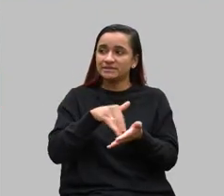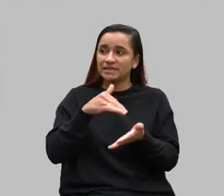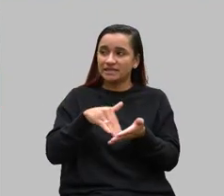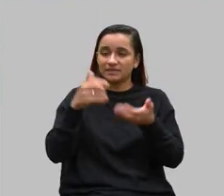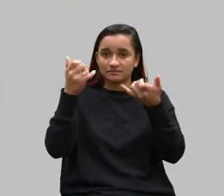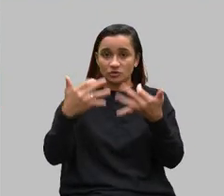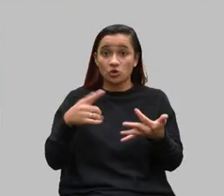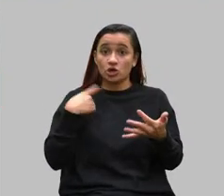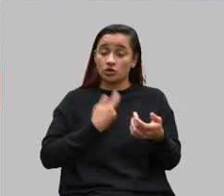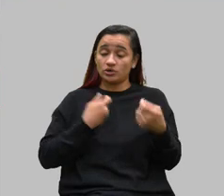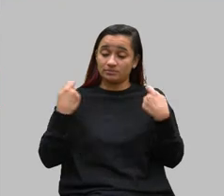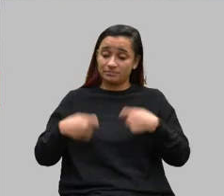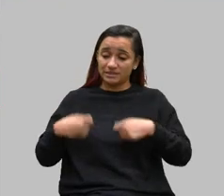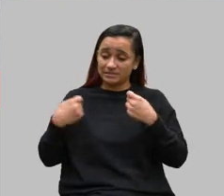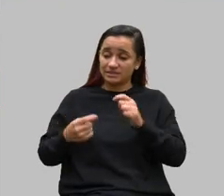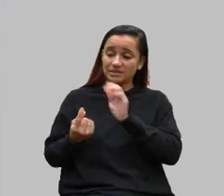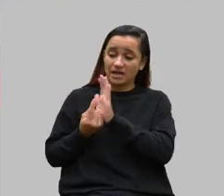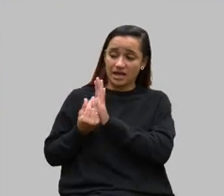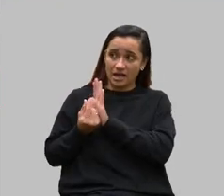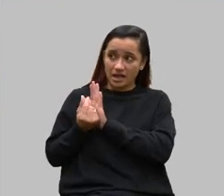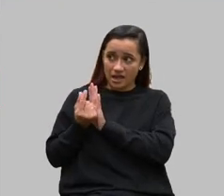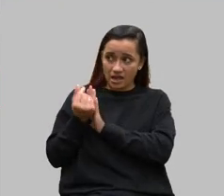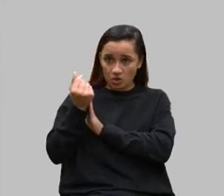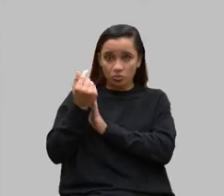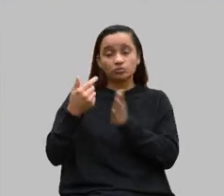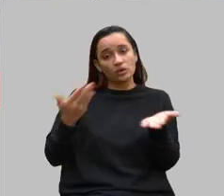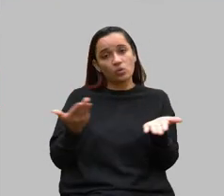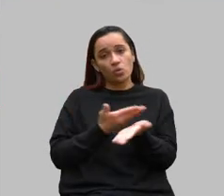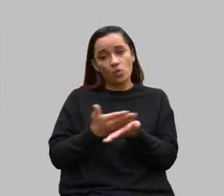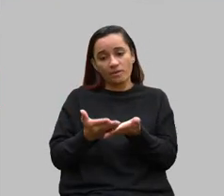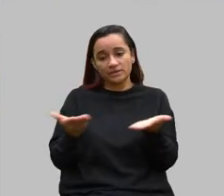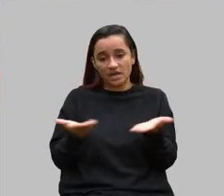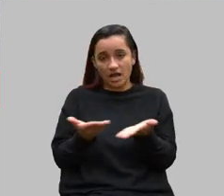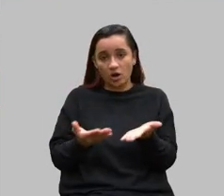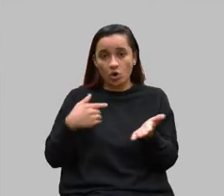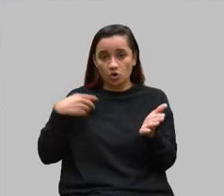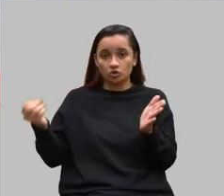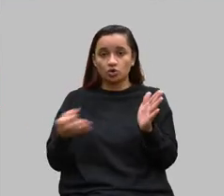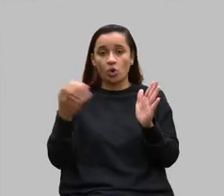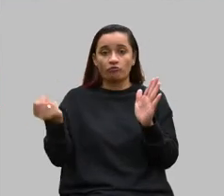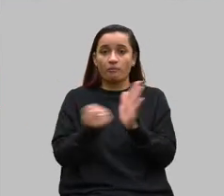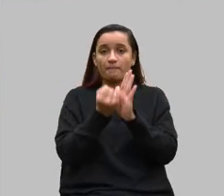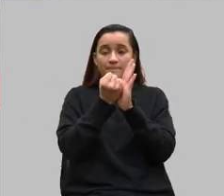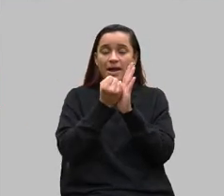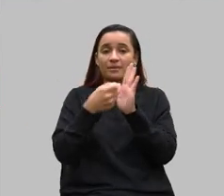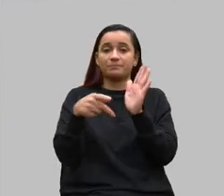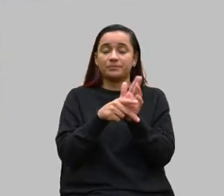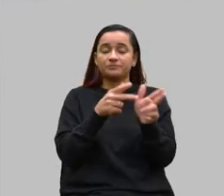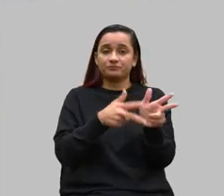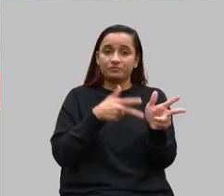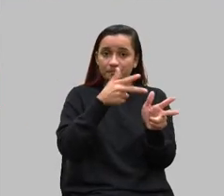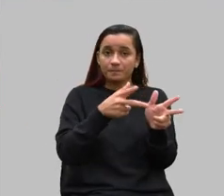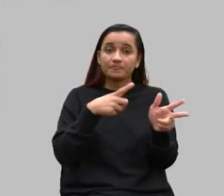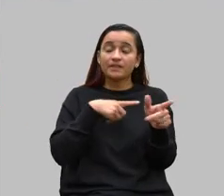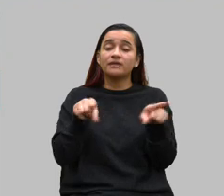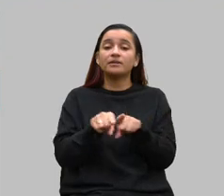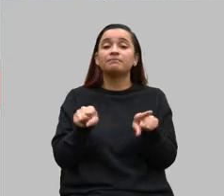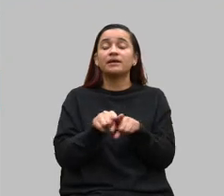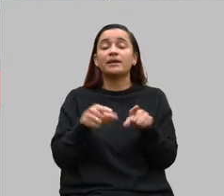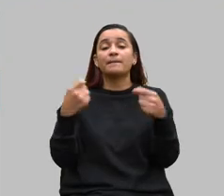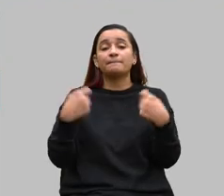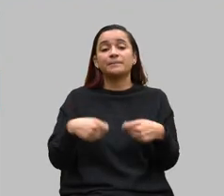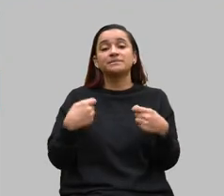de ter recursos né e para mim esses recursos vem agora né do novo Marco legal de ferrovias e temos que ter projetos né então